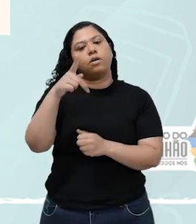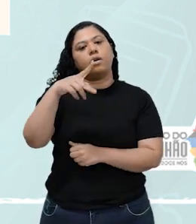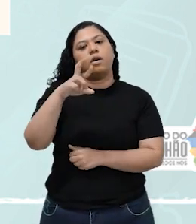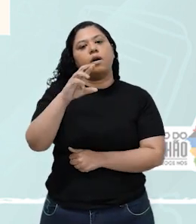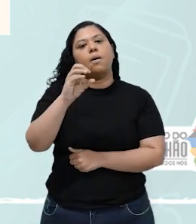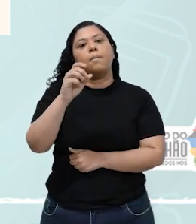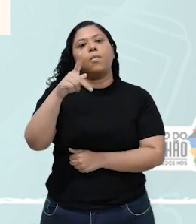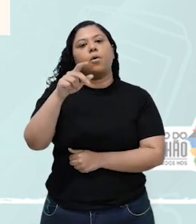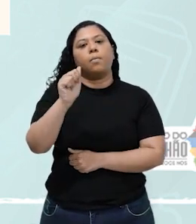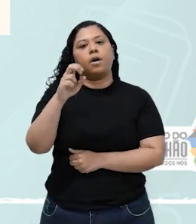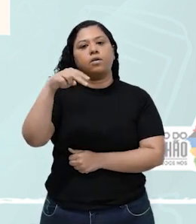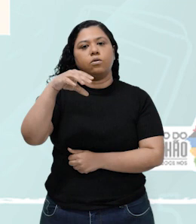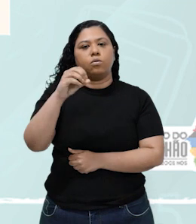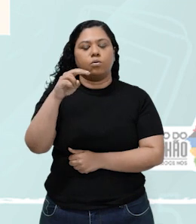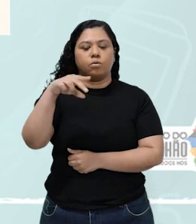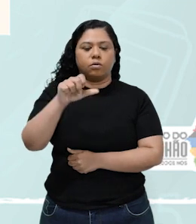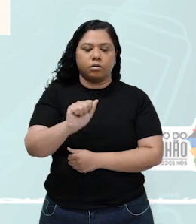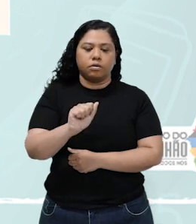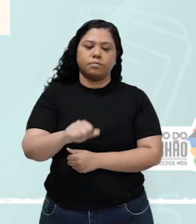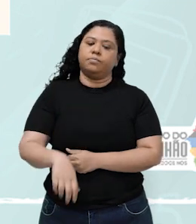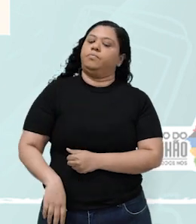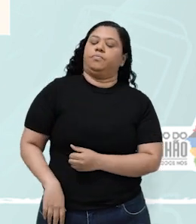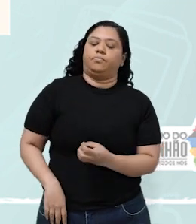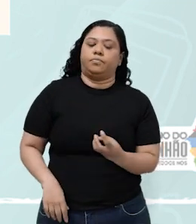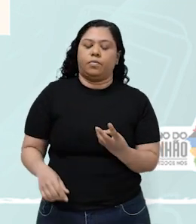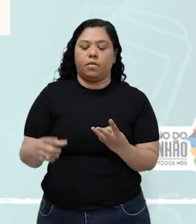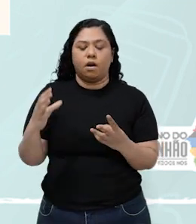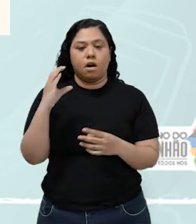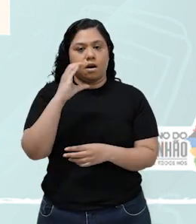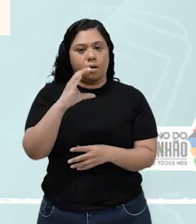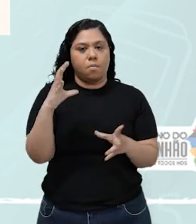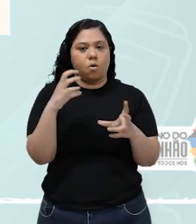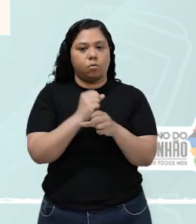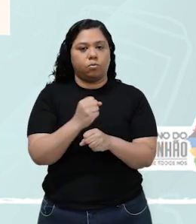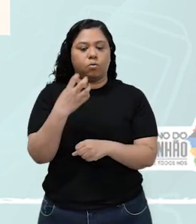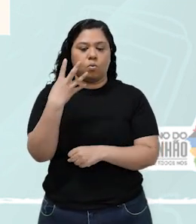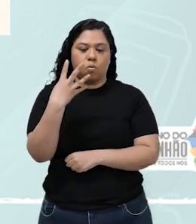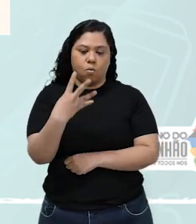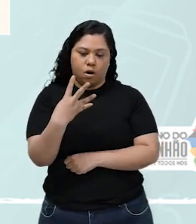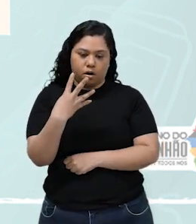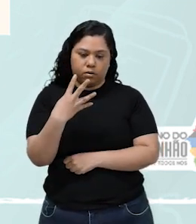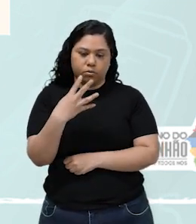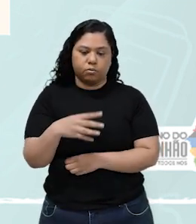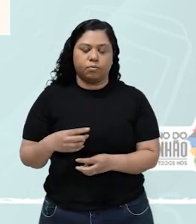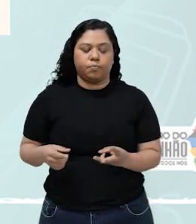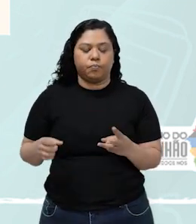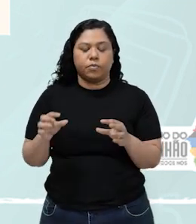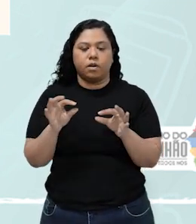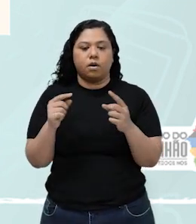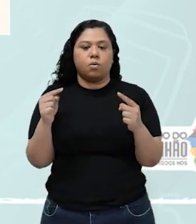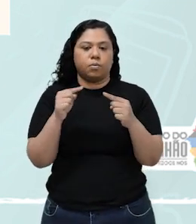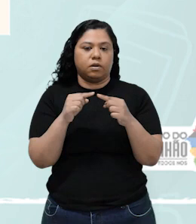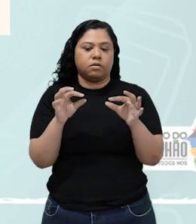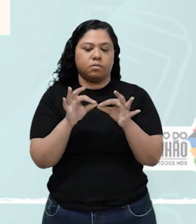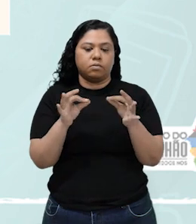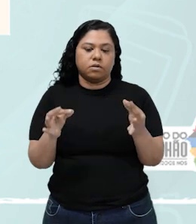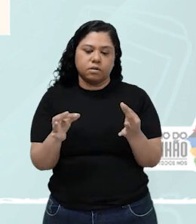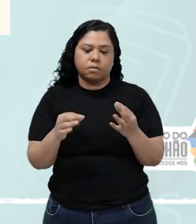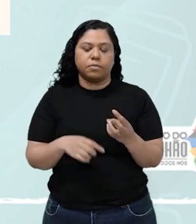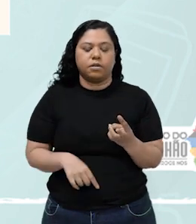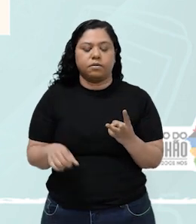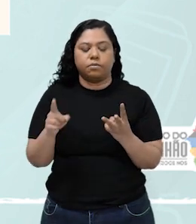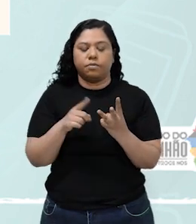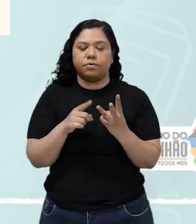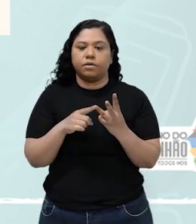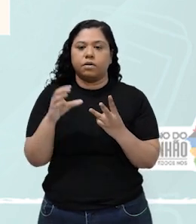exemplo, eu tenho 4 carbonos, but, ligações simples entre os carbonos, an, mais a terminação